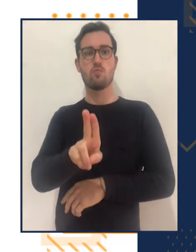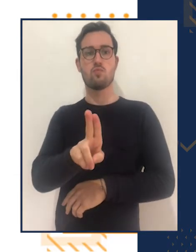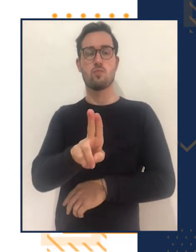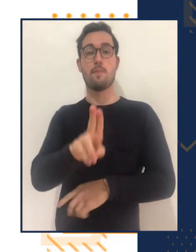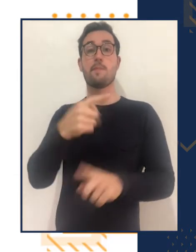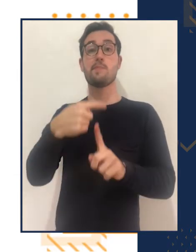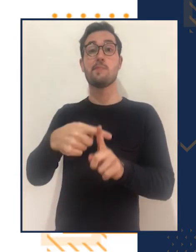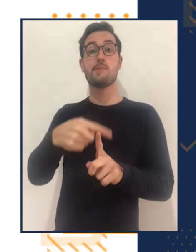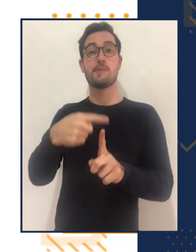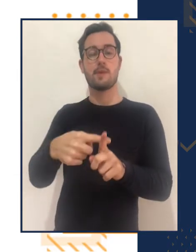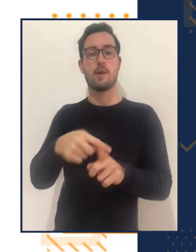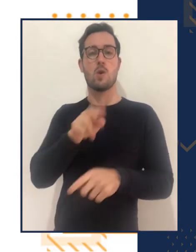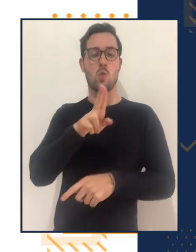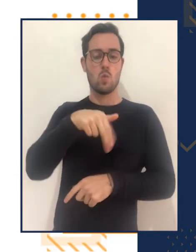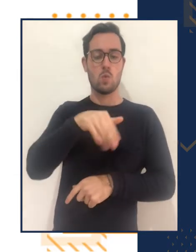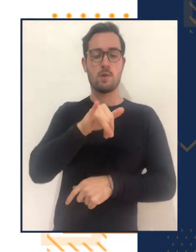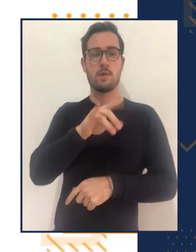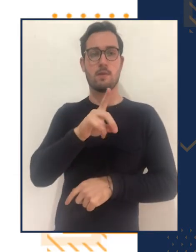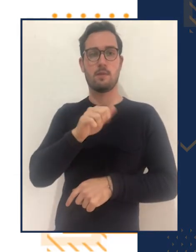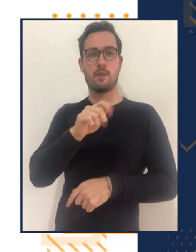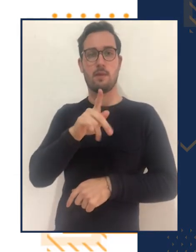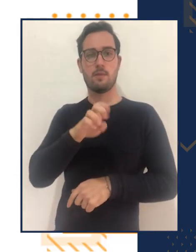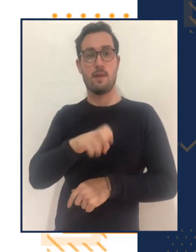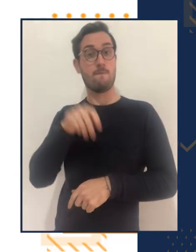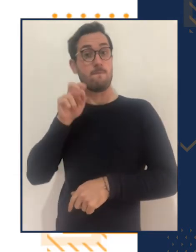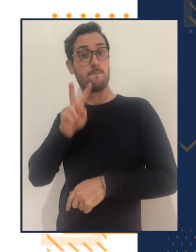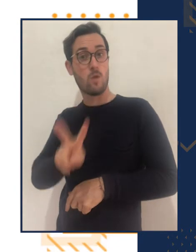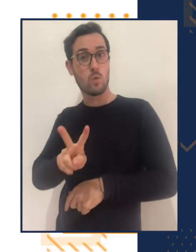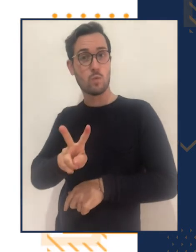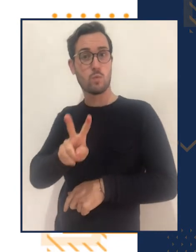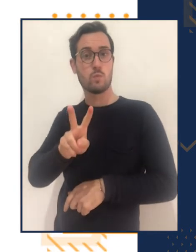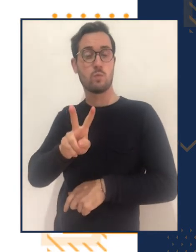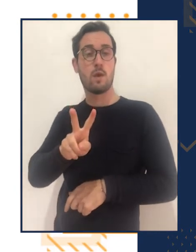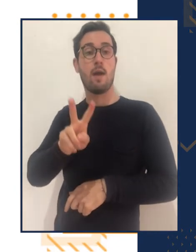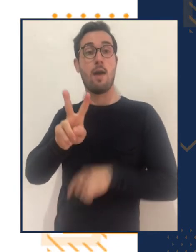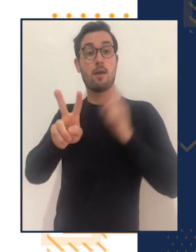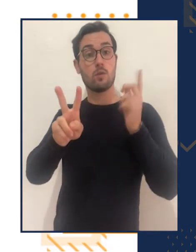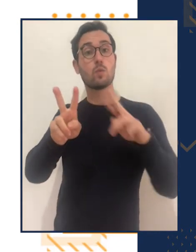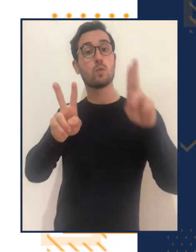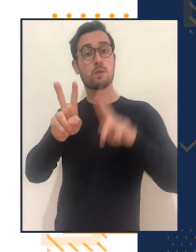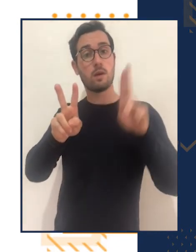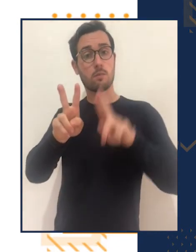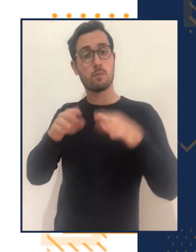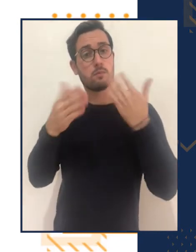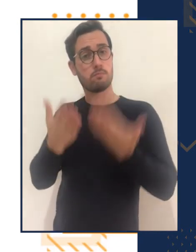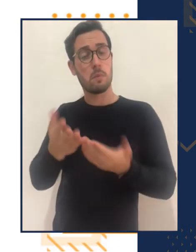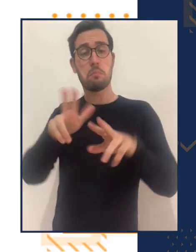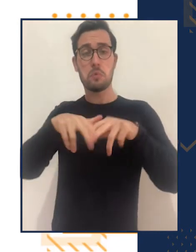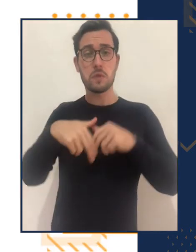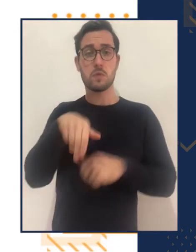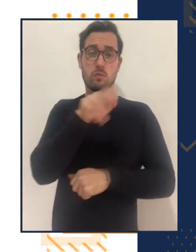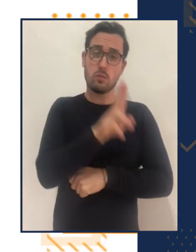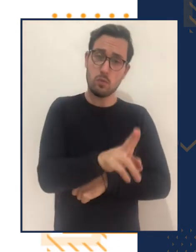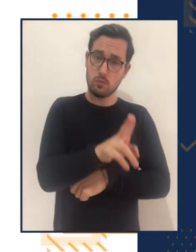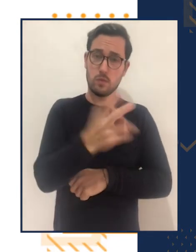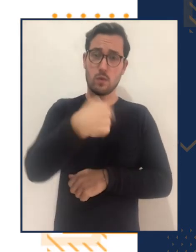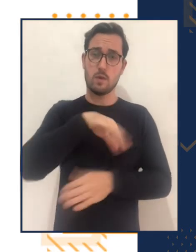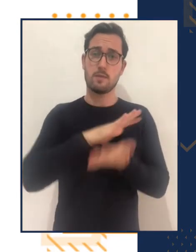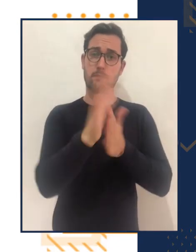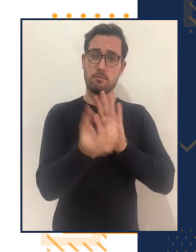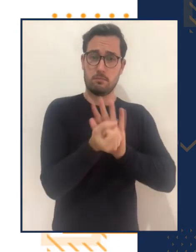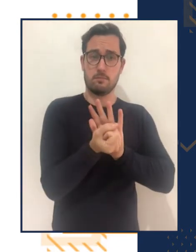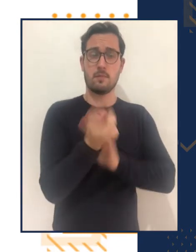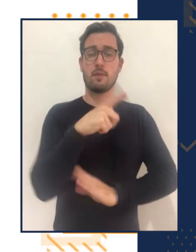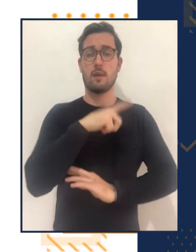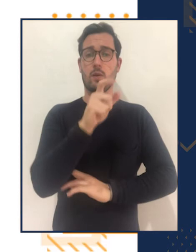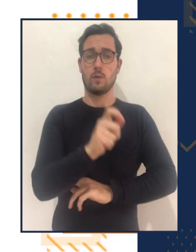em U porque a unidade volts é EV, então deixamos como U, a resistência R e a